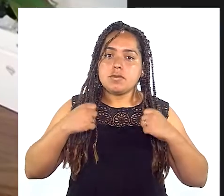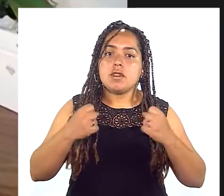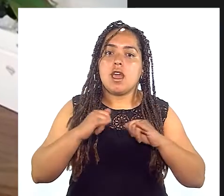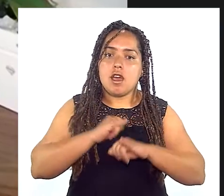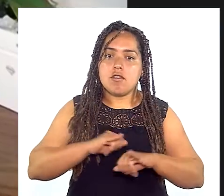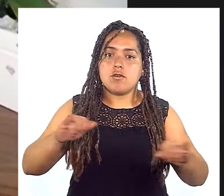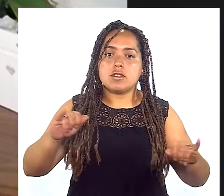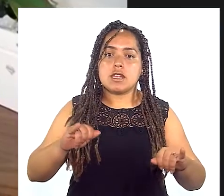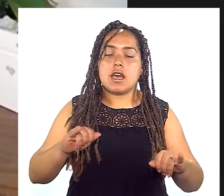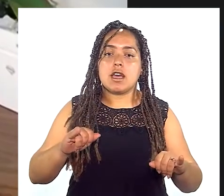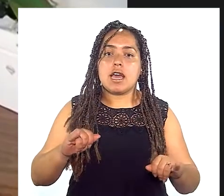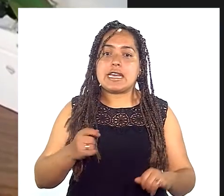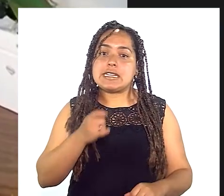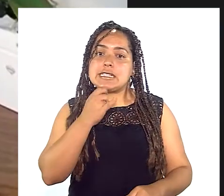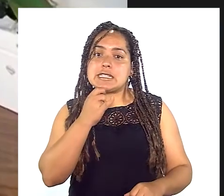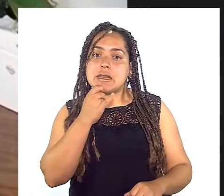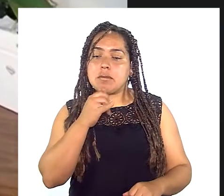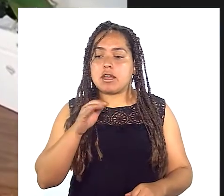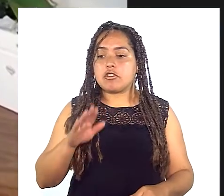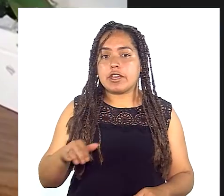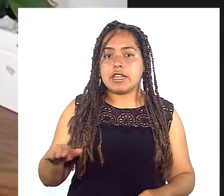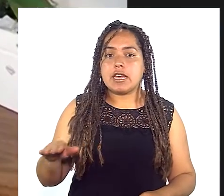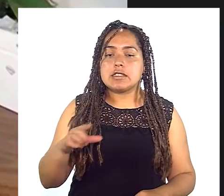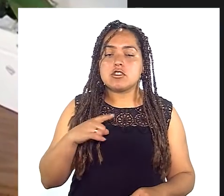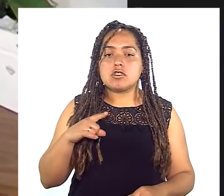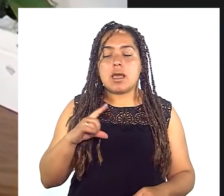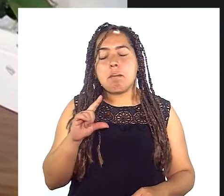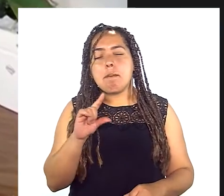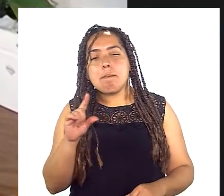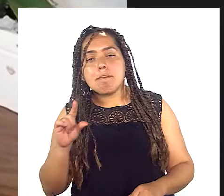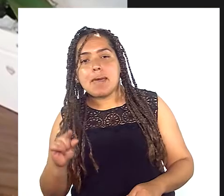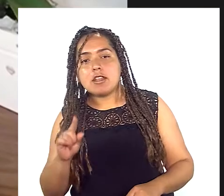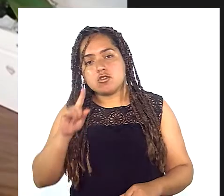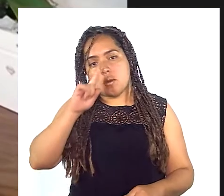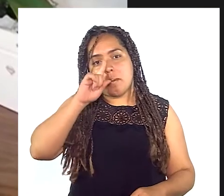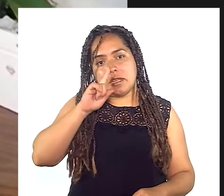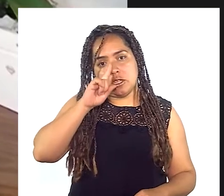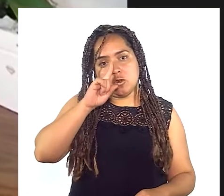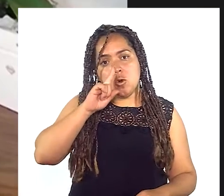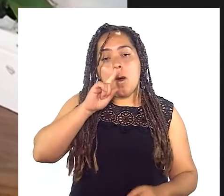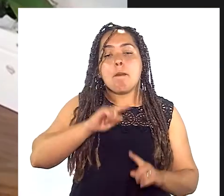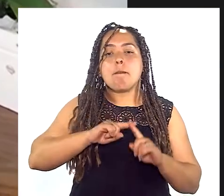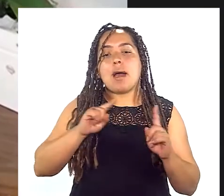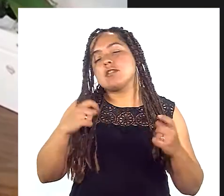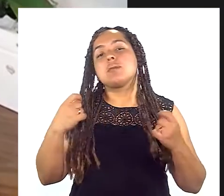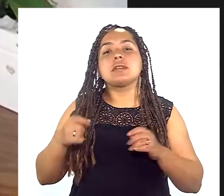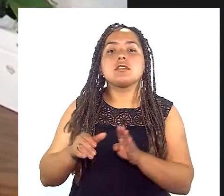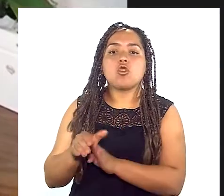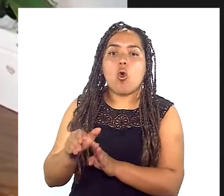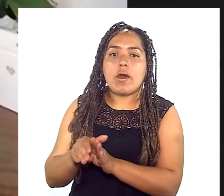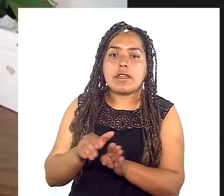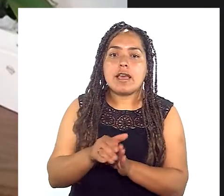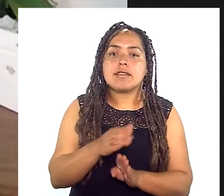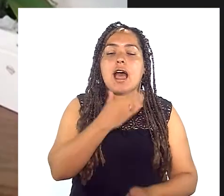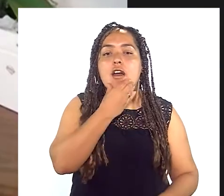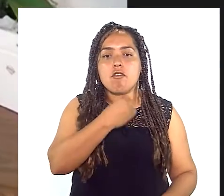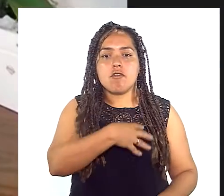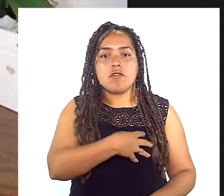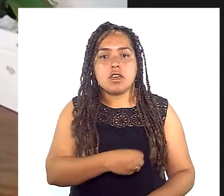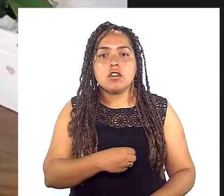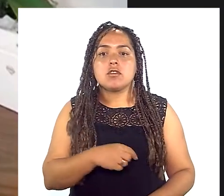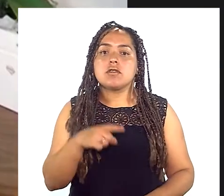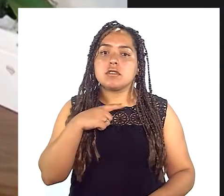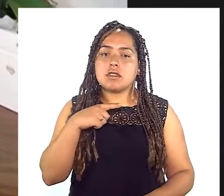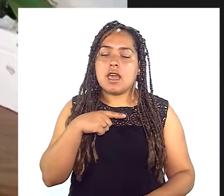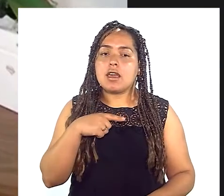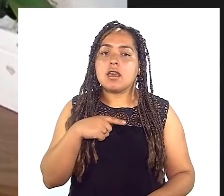de máscara. Eu queria até reforçar que para a gente não subestimar, né? As crianças, elas estão, se elas são bem orientadas, se elas veem